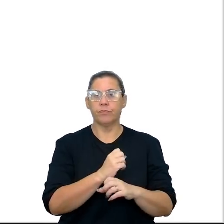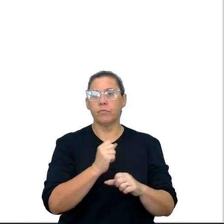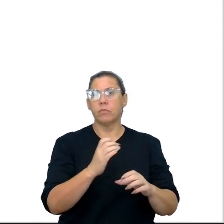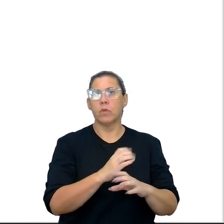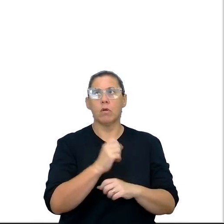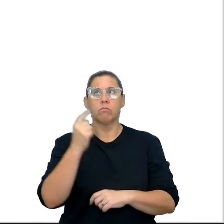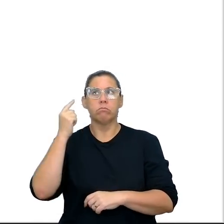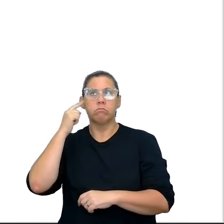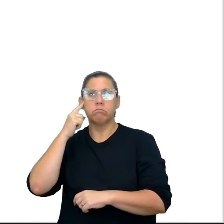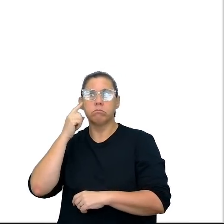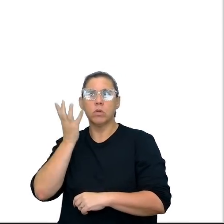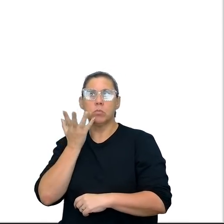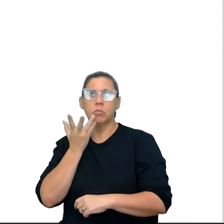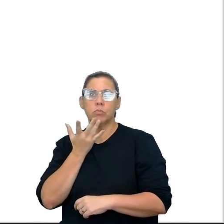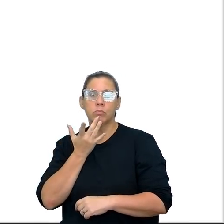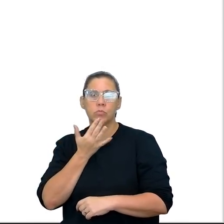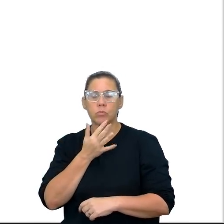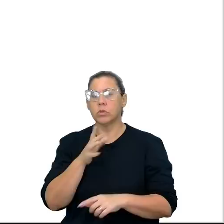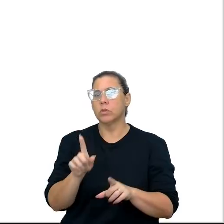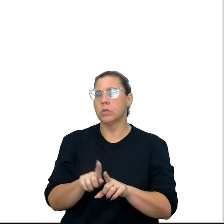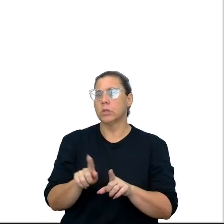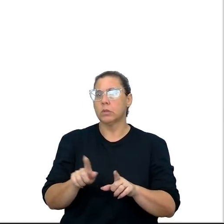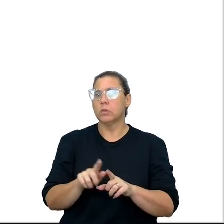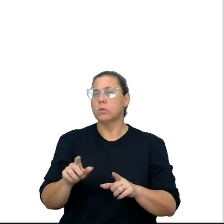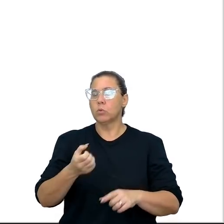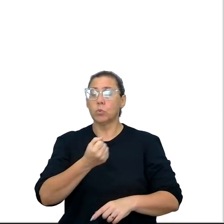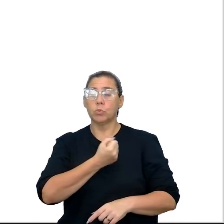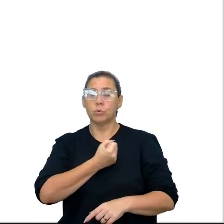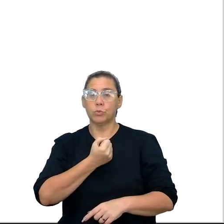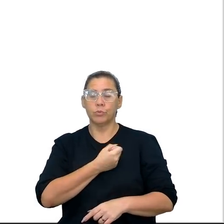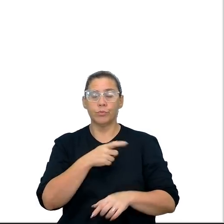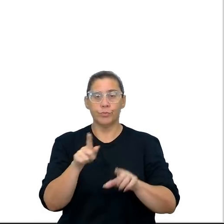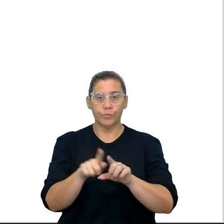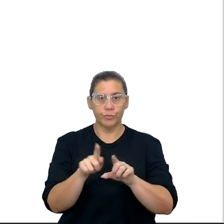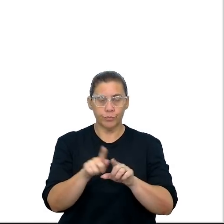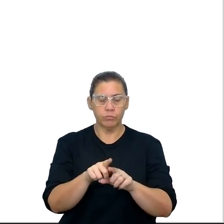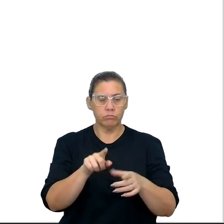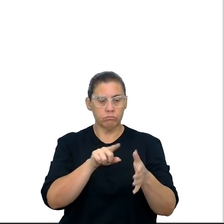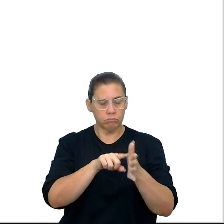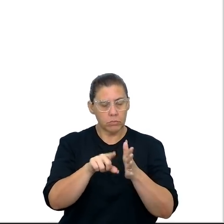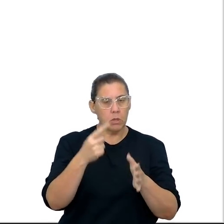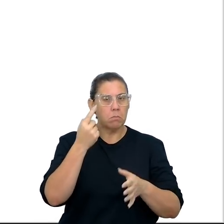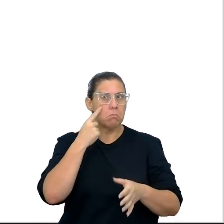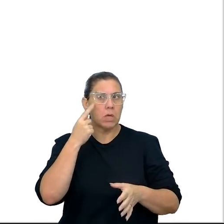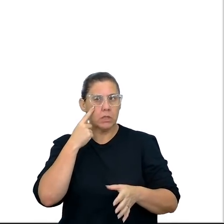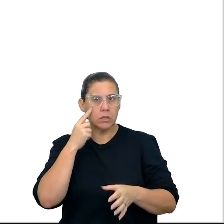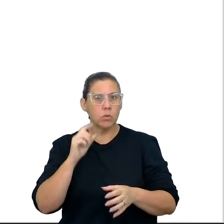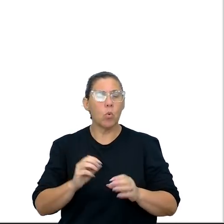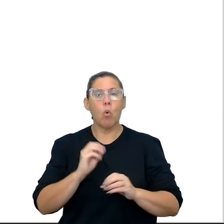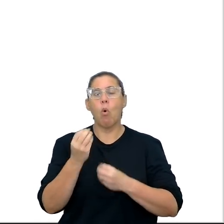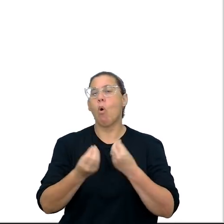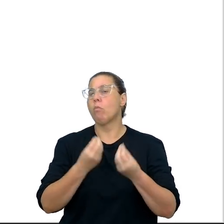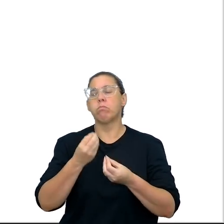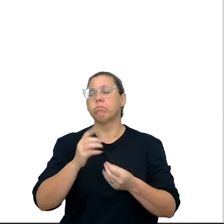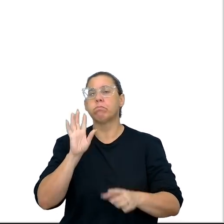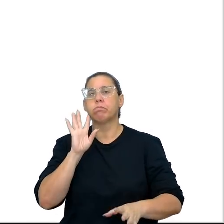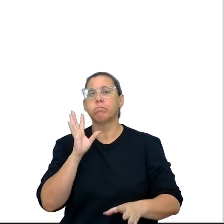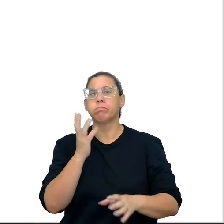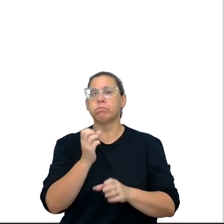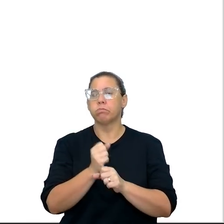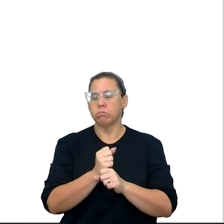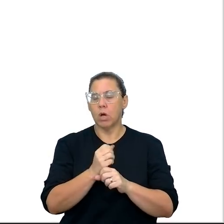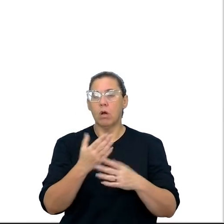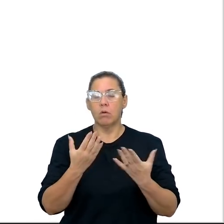cálculo mental e algoritmos, além de fazer estimativas do resultado. Então, como